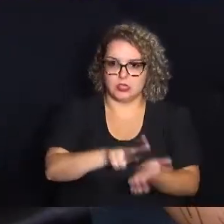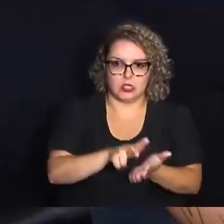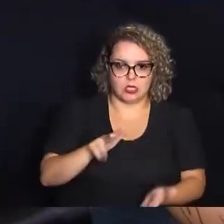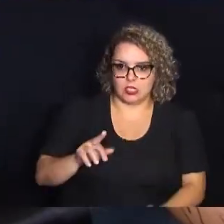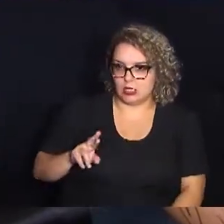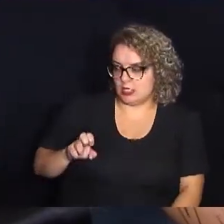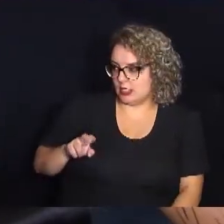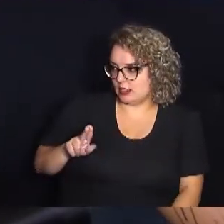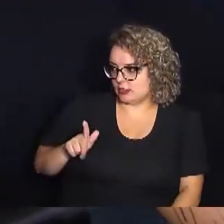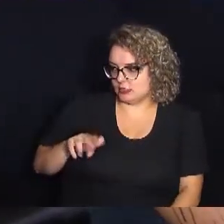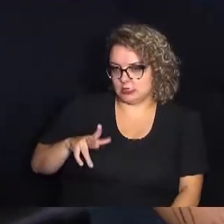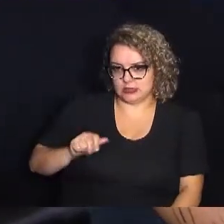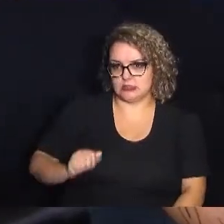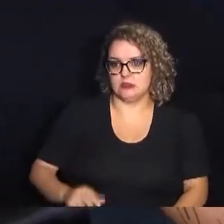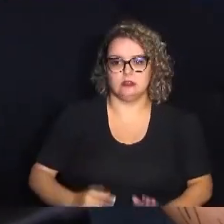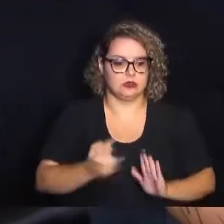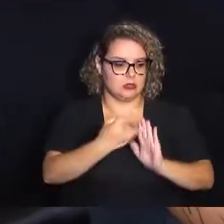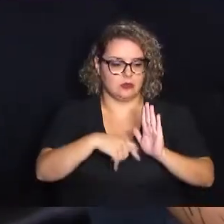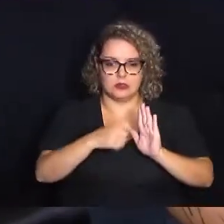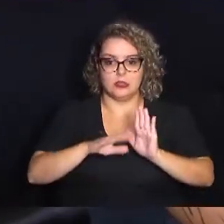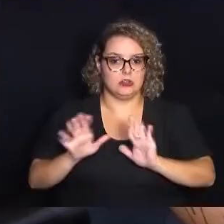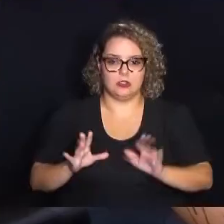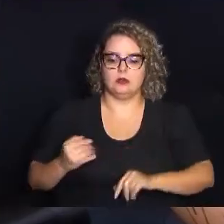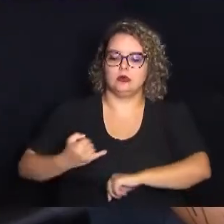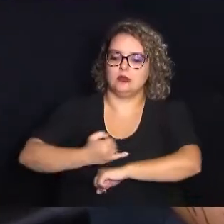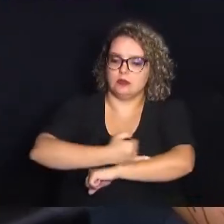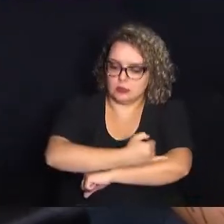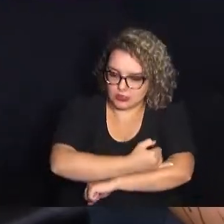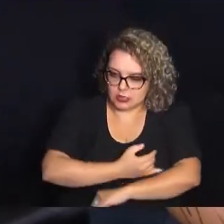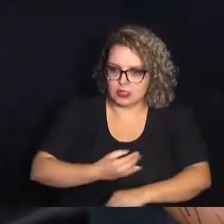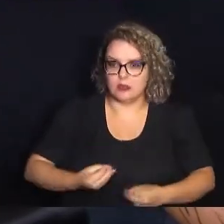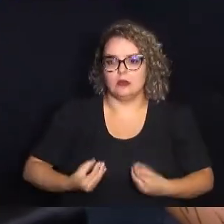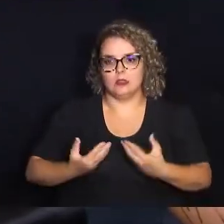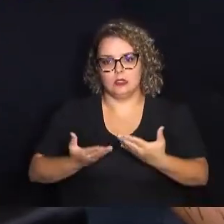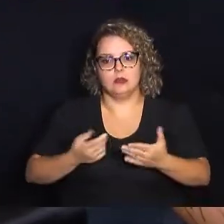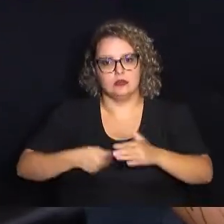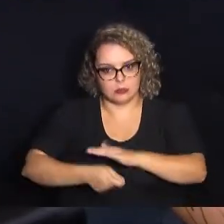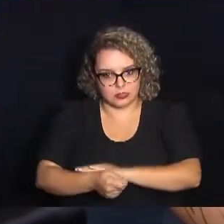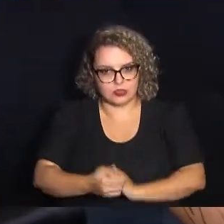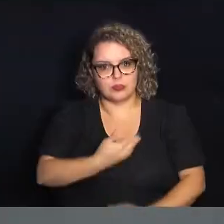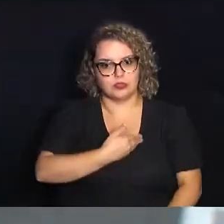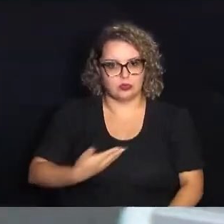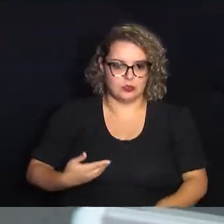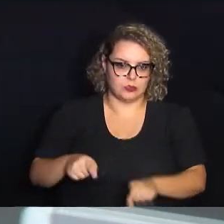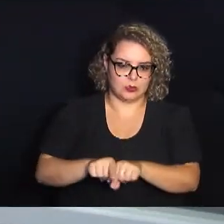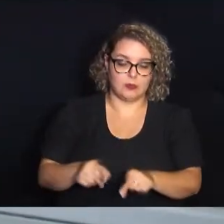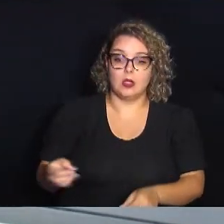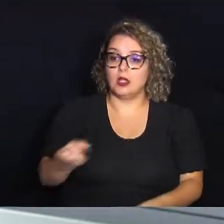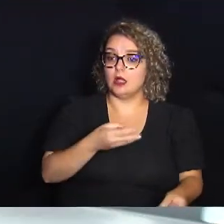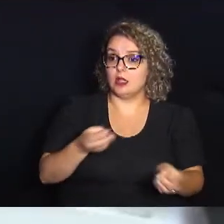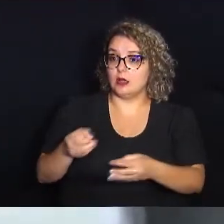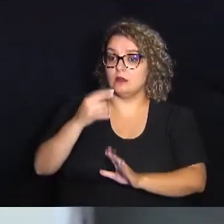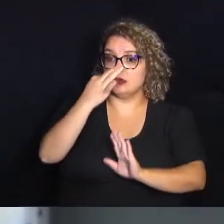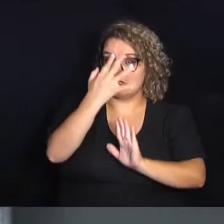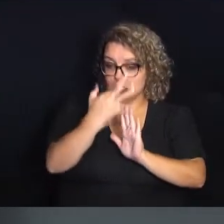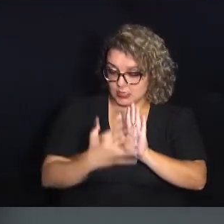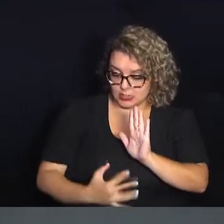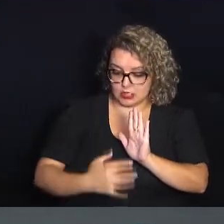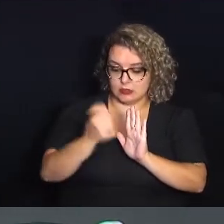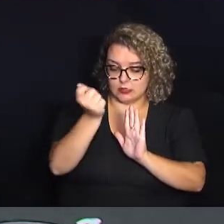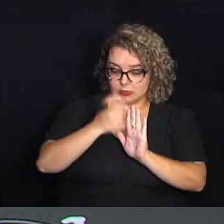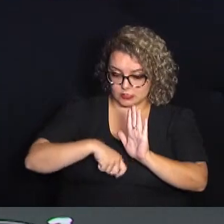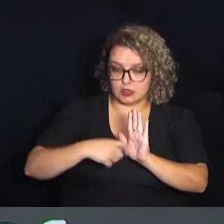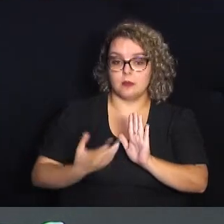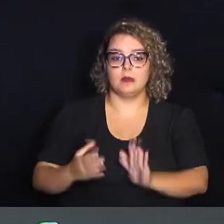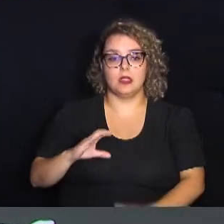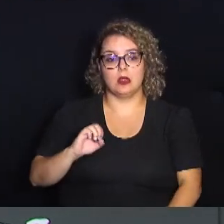regularizando e dando título para aquela família tá vindo a infraestrutura tá vindo investimento público também a atualização cadastral realizada